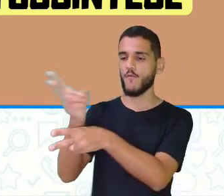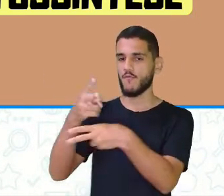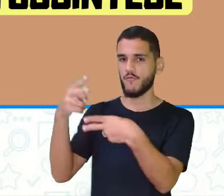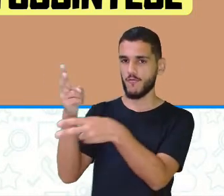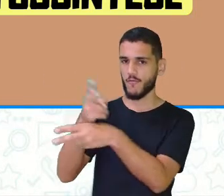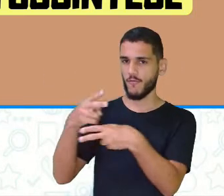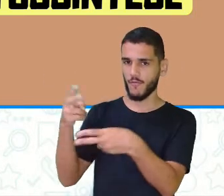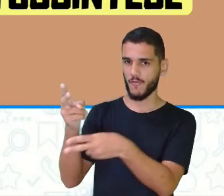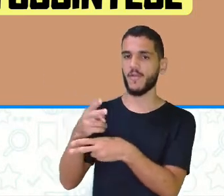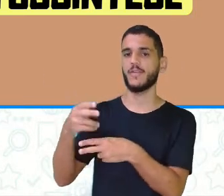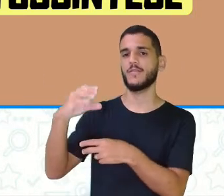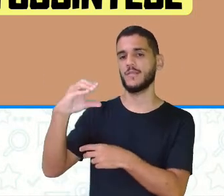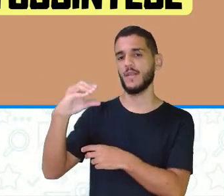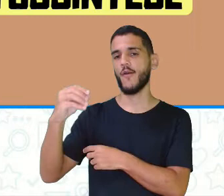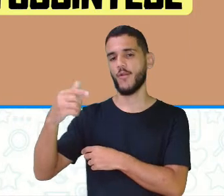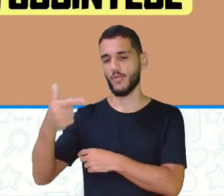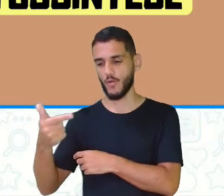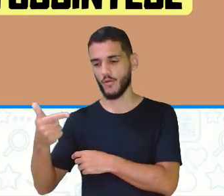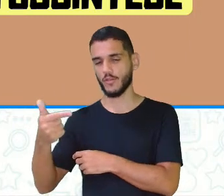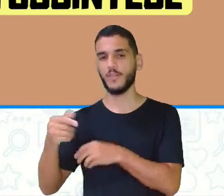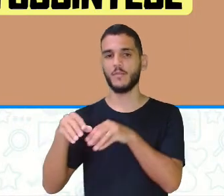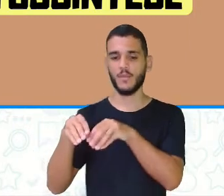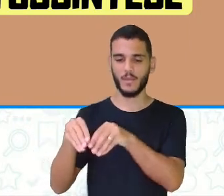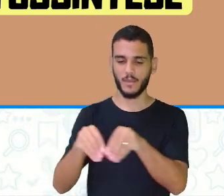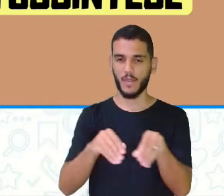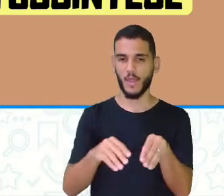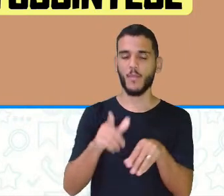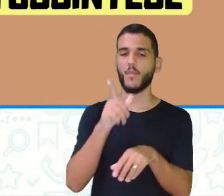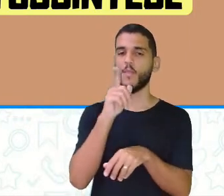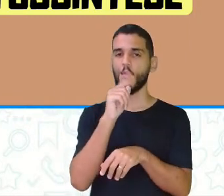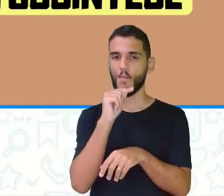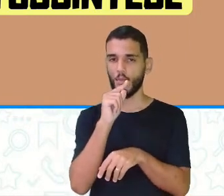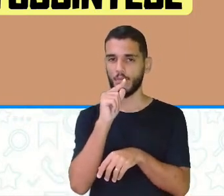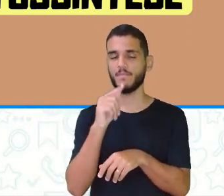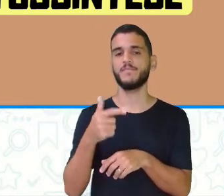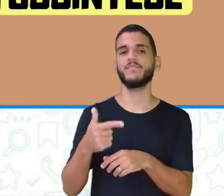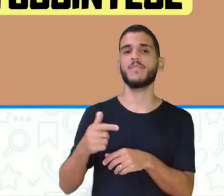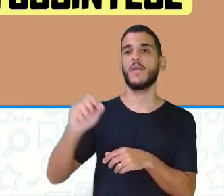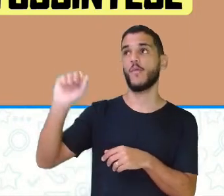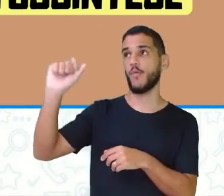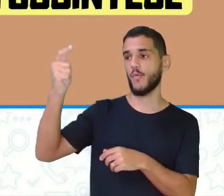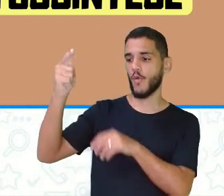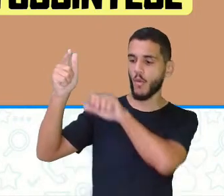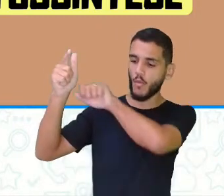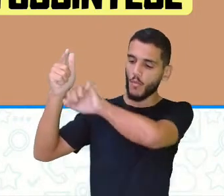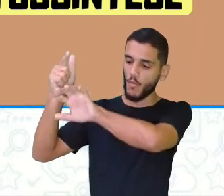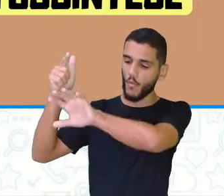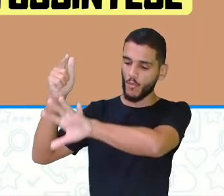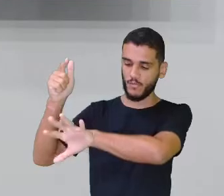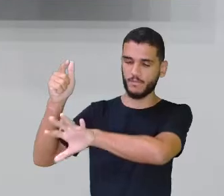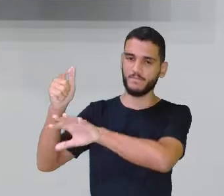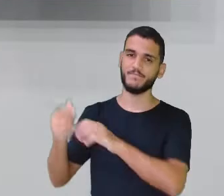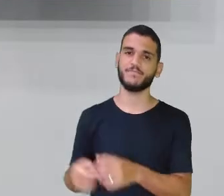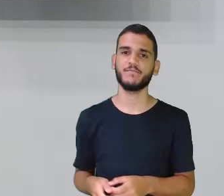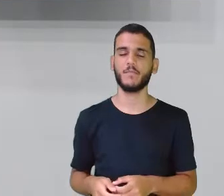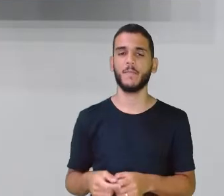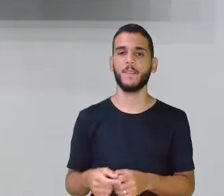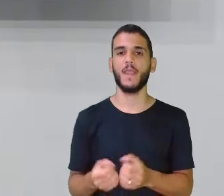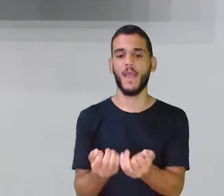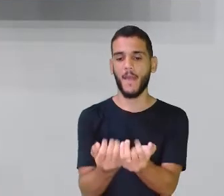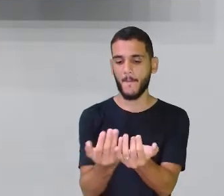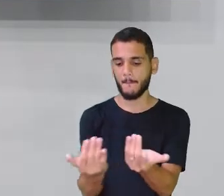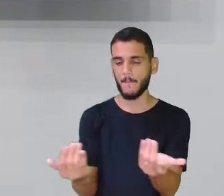carbônico e ela pega da terra a água e os sais minerais. Mas a planta também, ela precisa dos